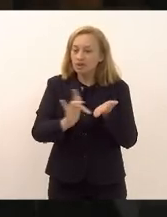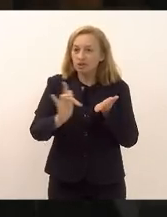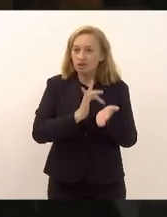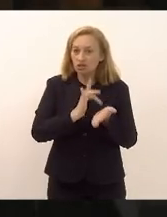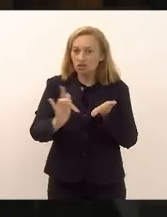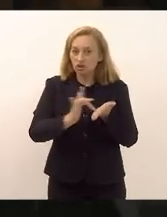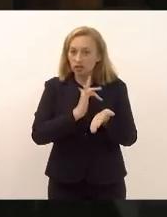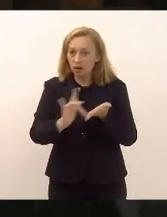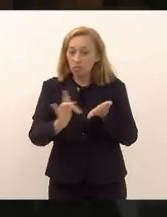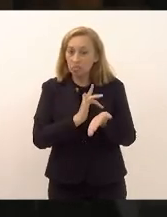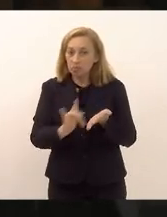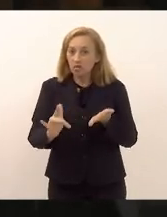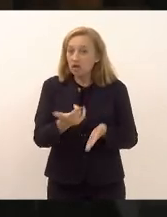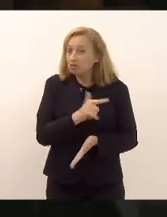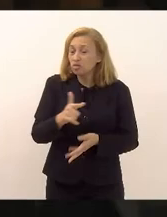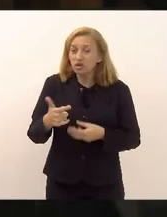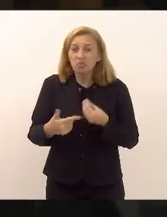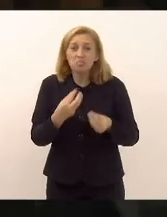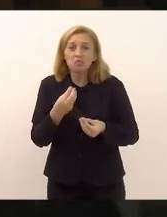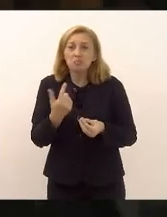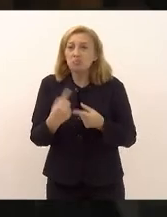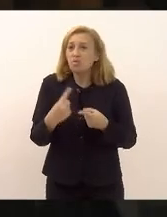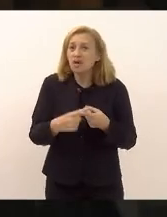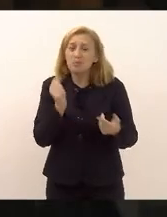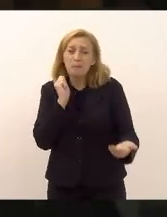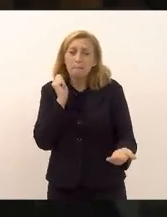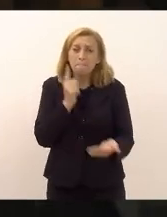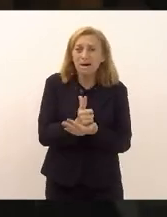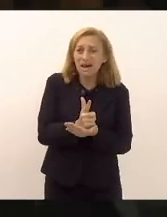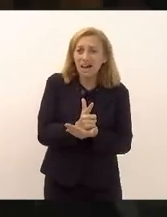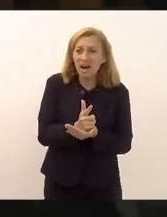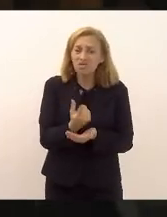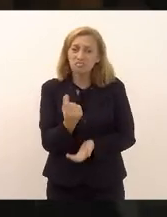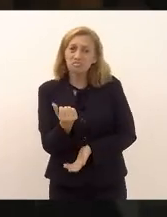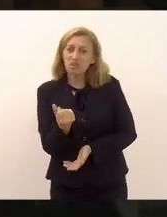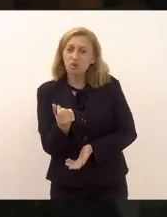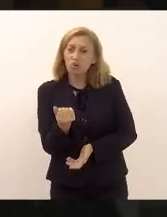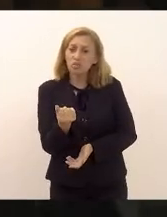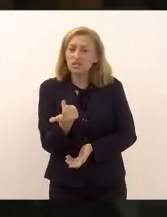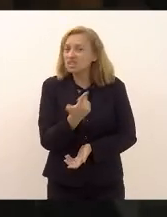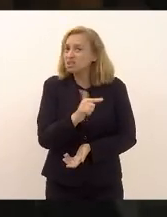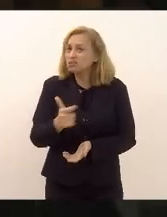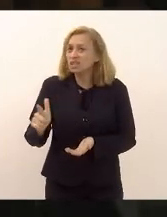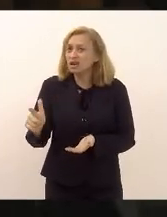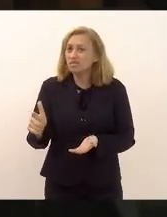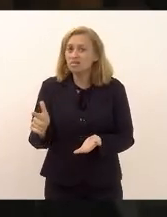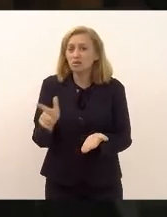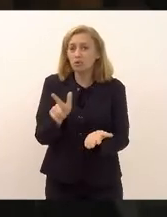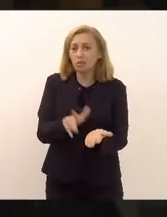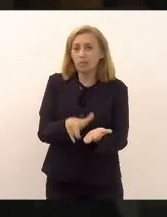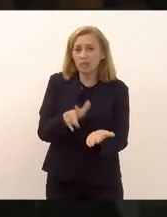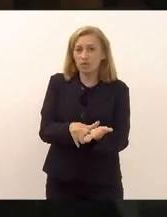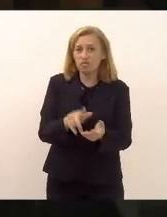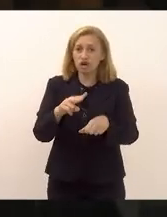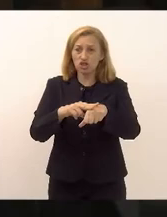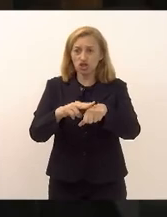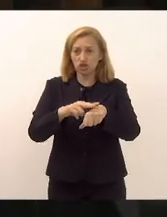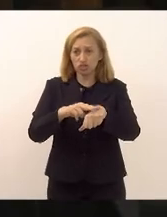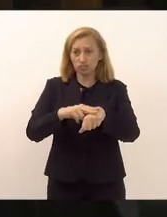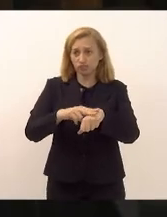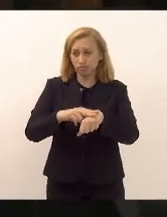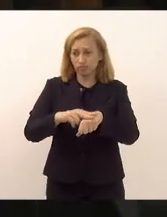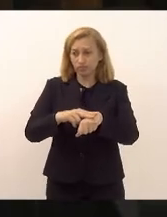porquê se pagar uma taxa se não existe